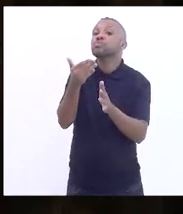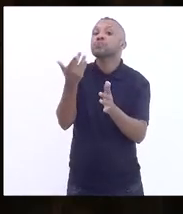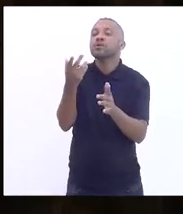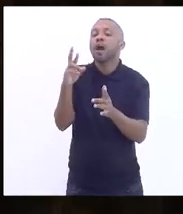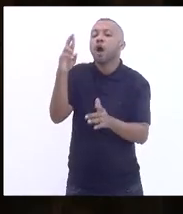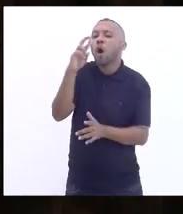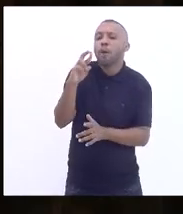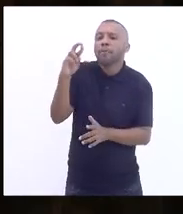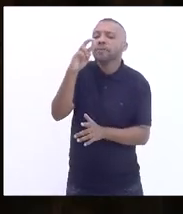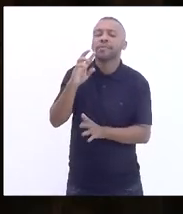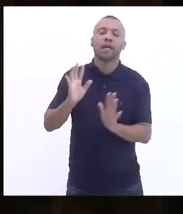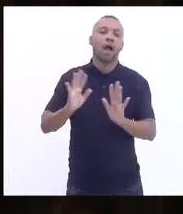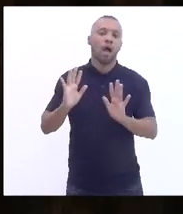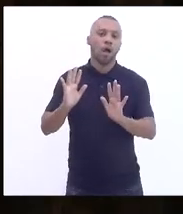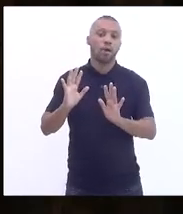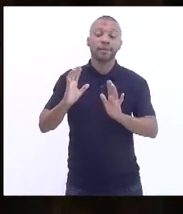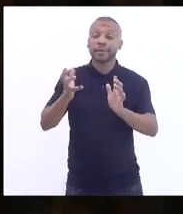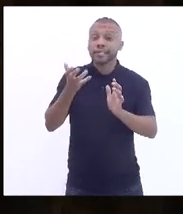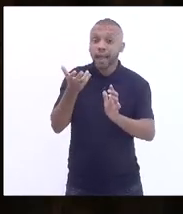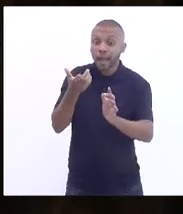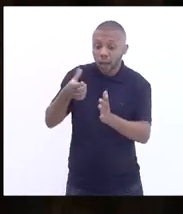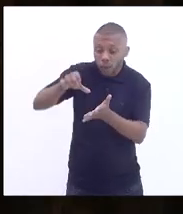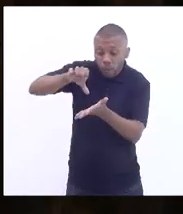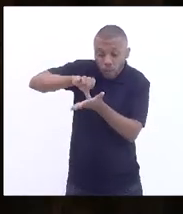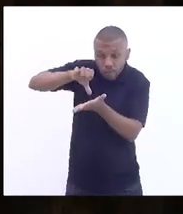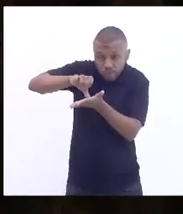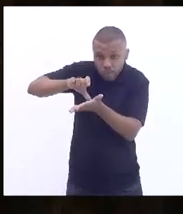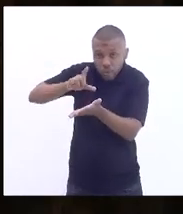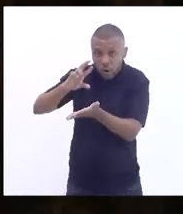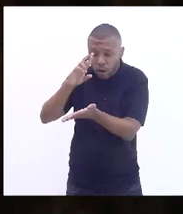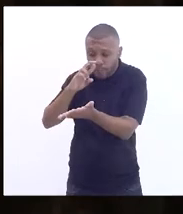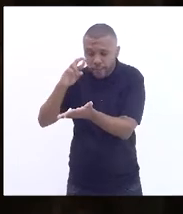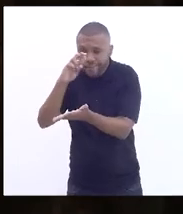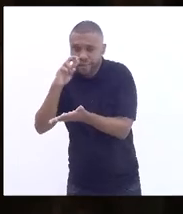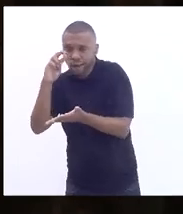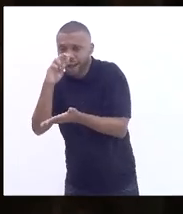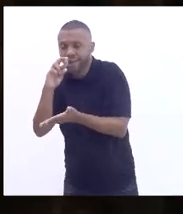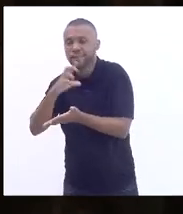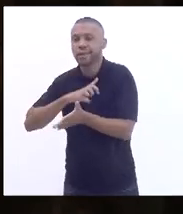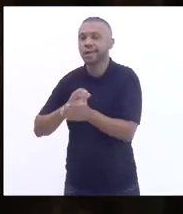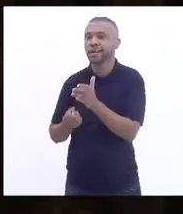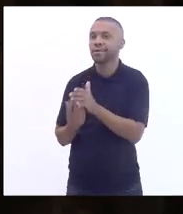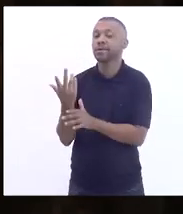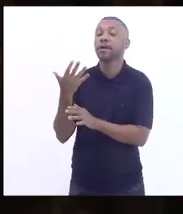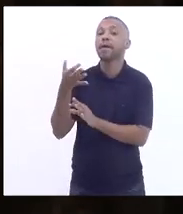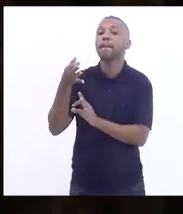queremos um Observatório que faço políticas públicas né